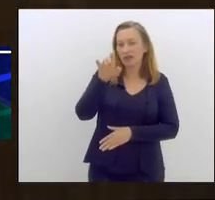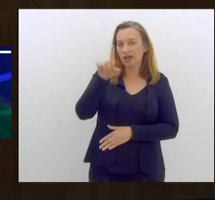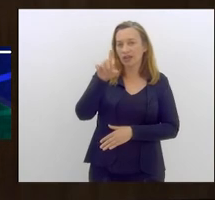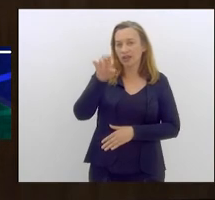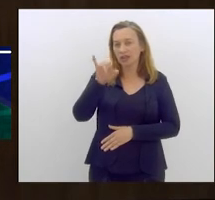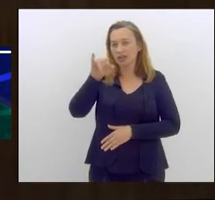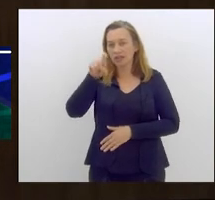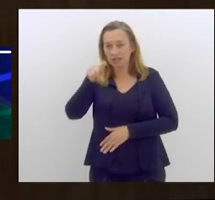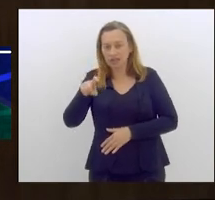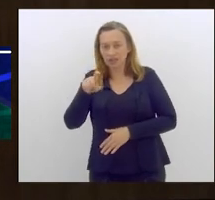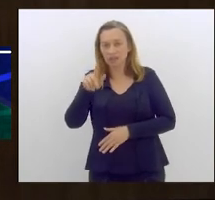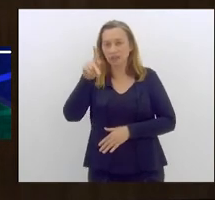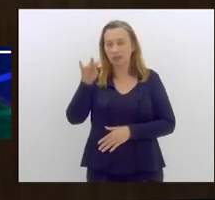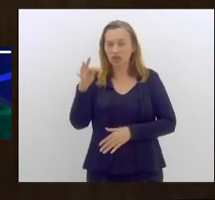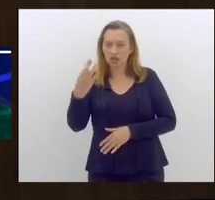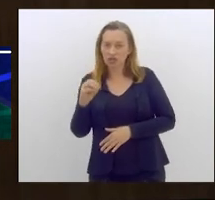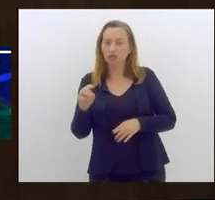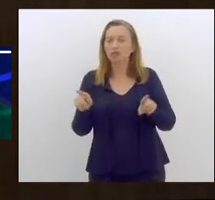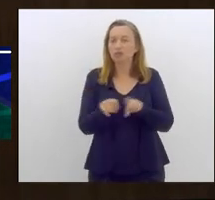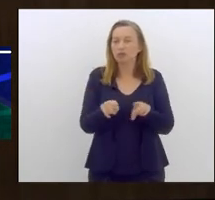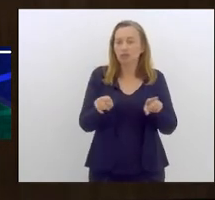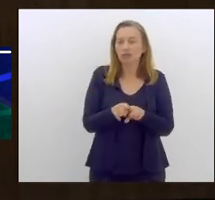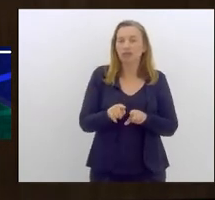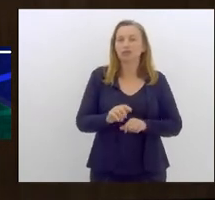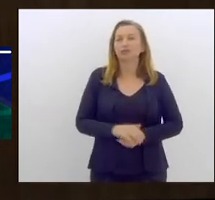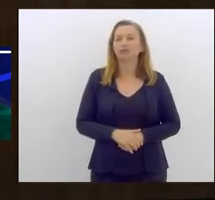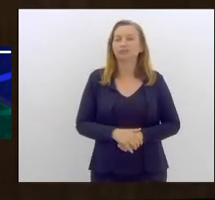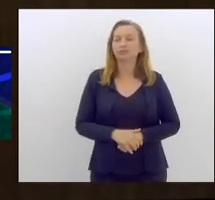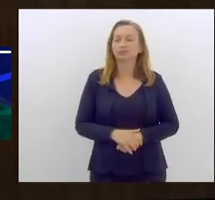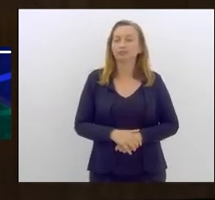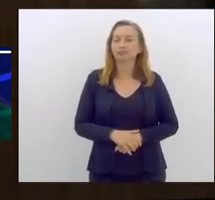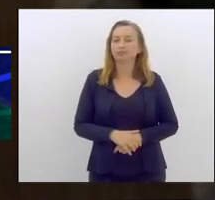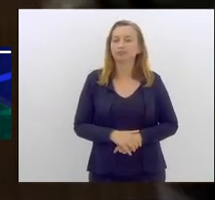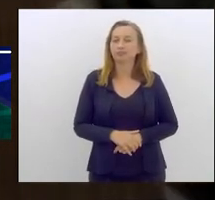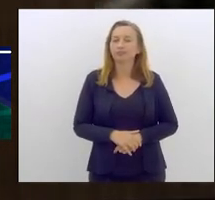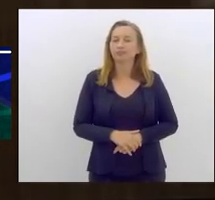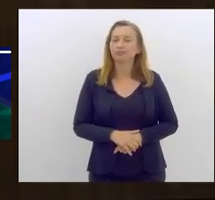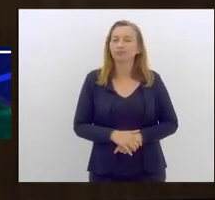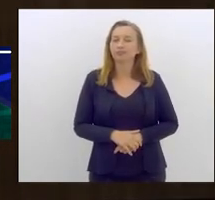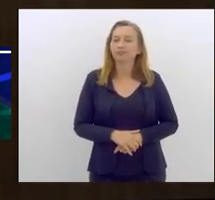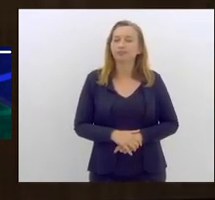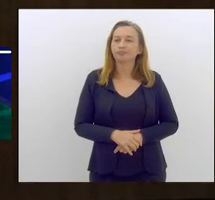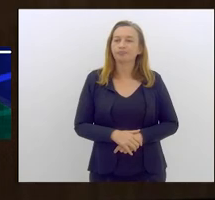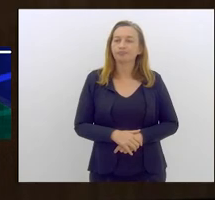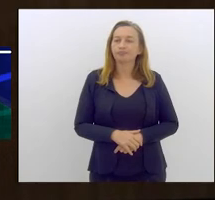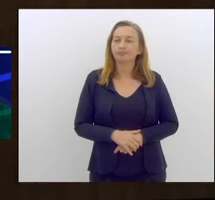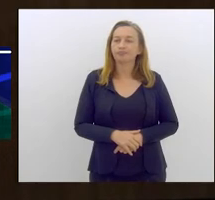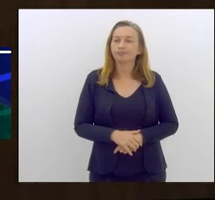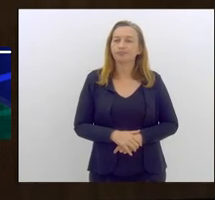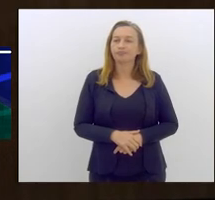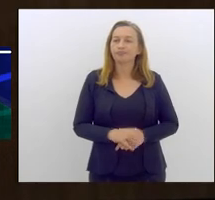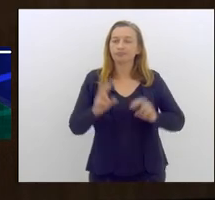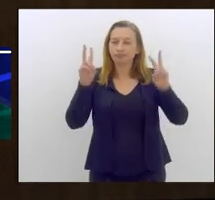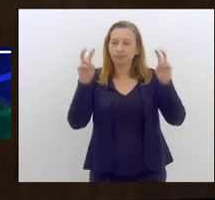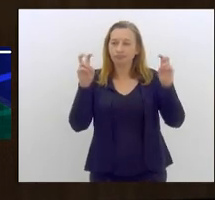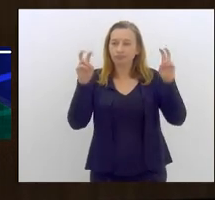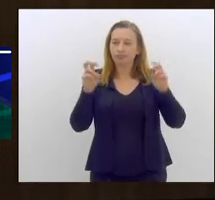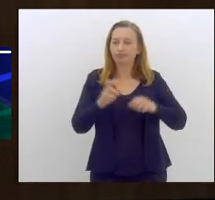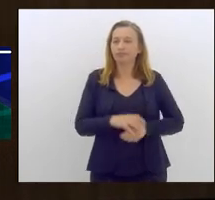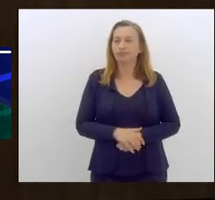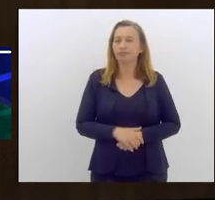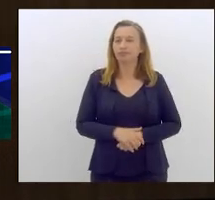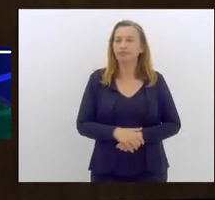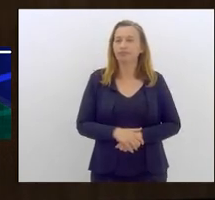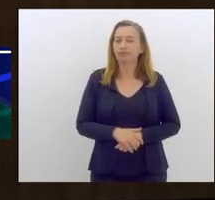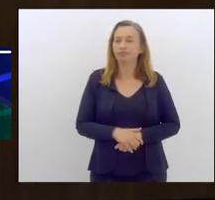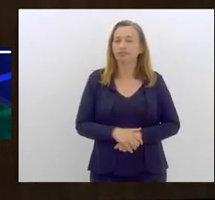com isso a gente também está indiretamente afetando não só a questão da erradicação